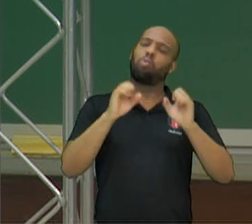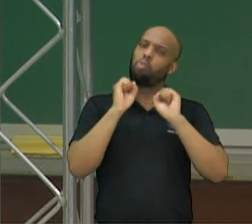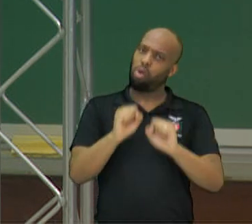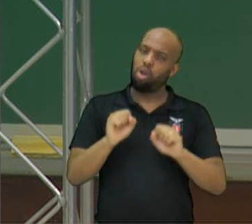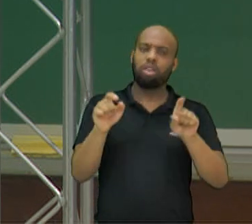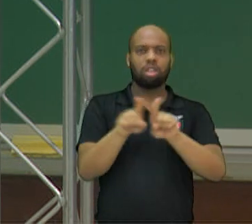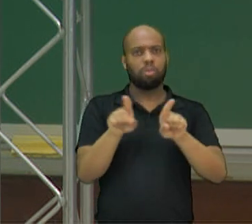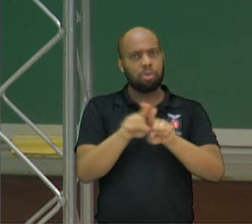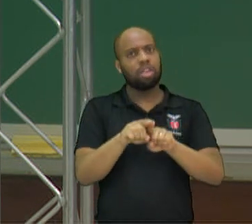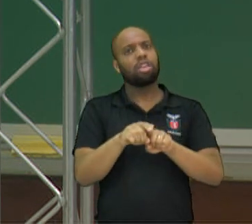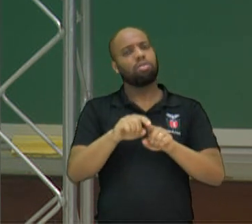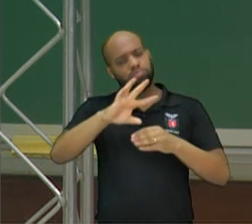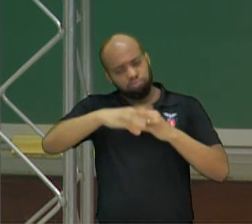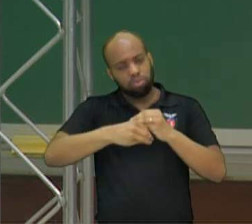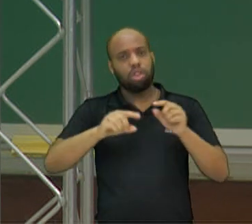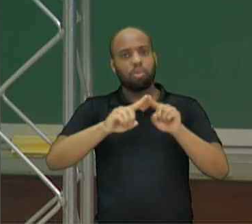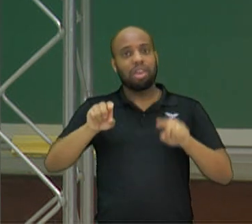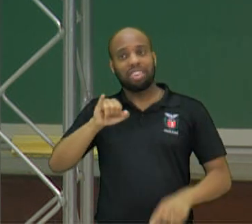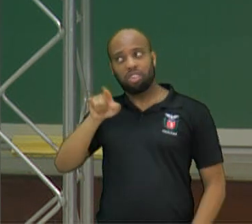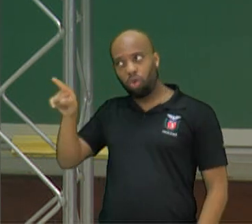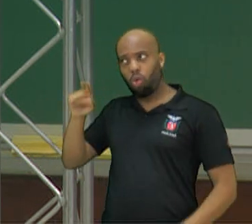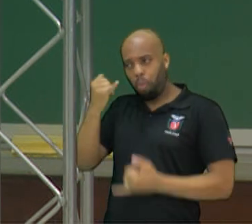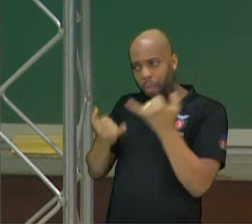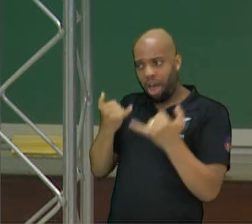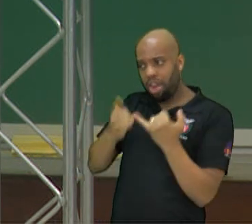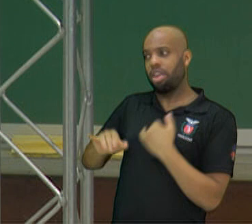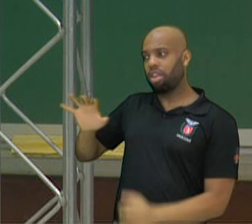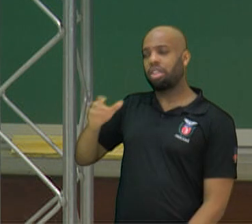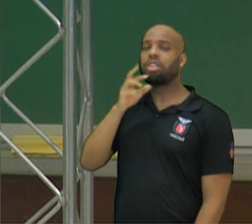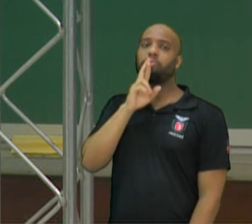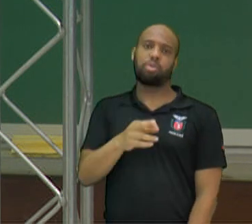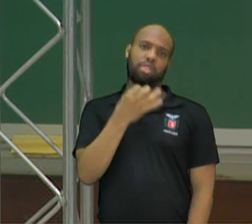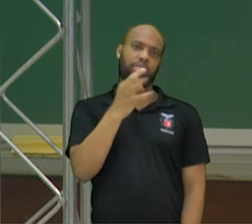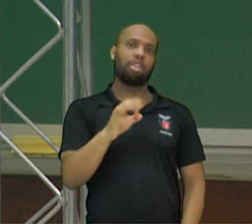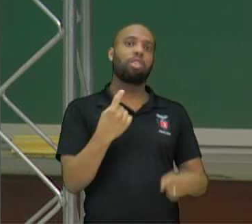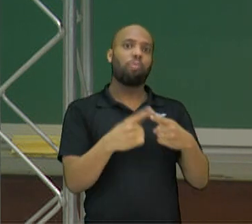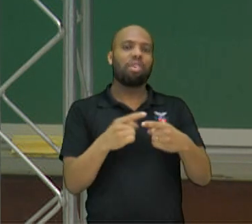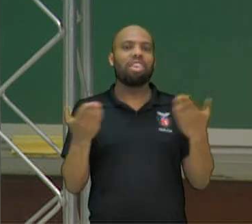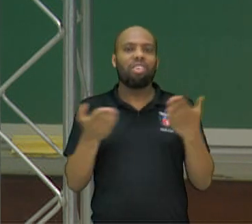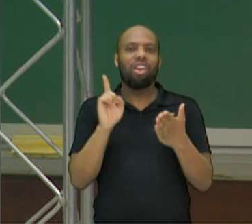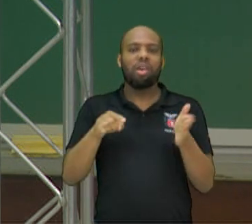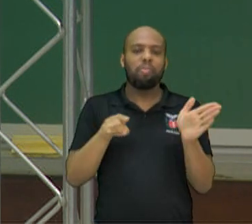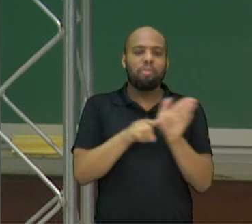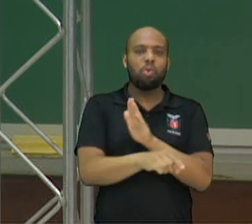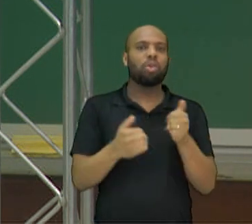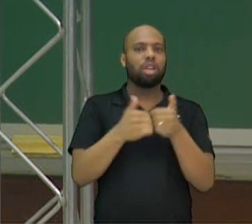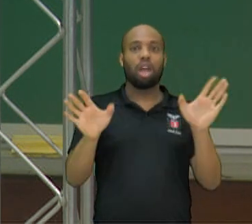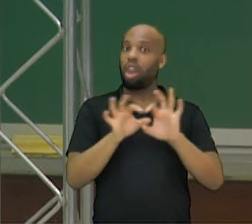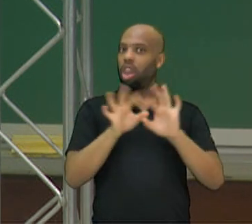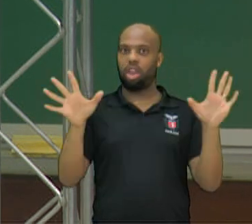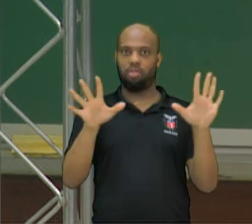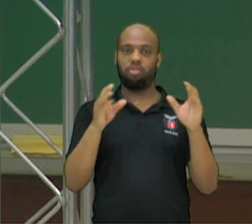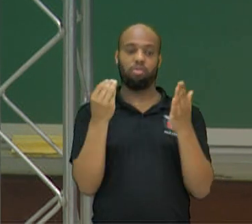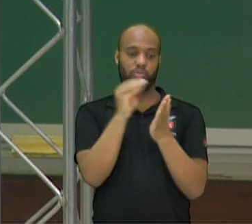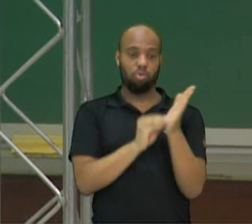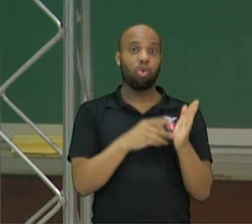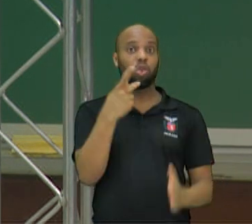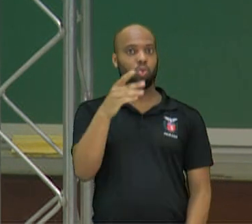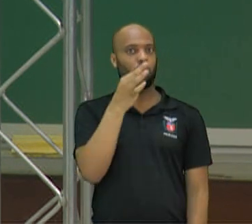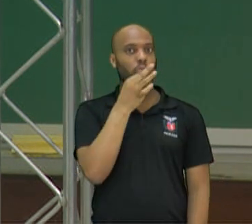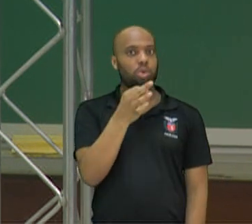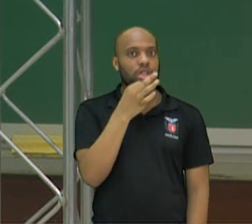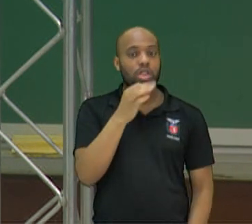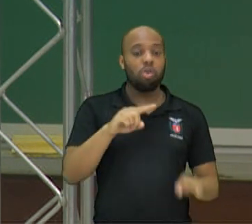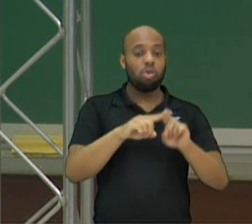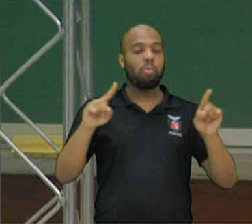você acertou, porque aqui nós temos uma questão aberta. Então você coloca a tua